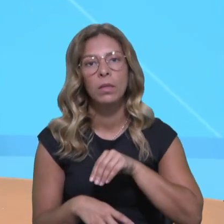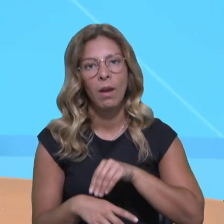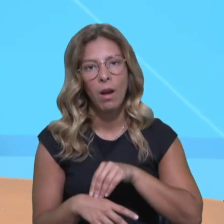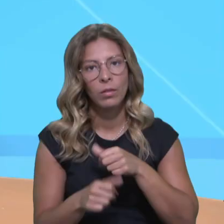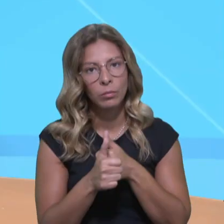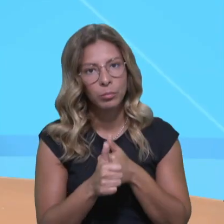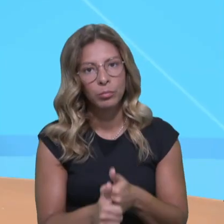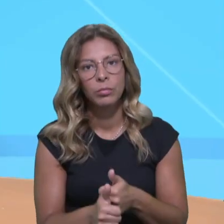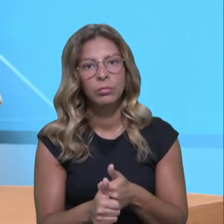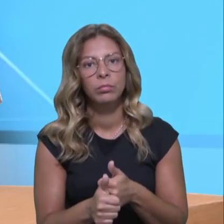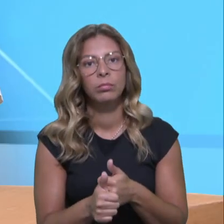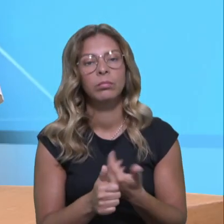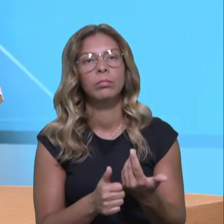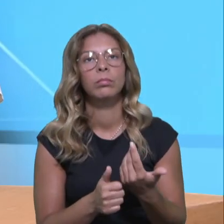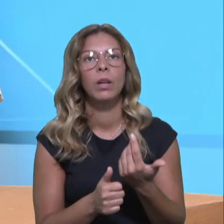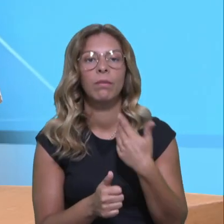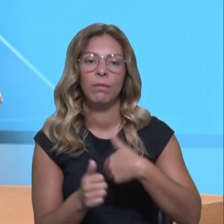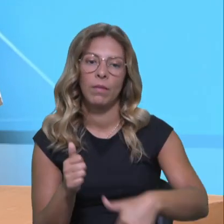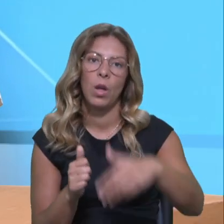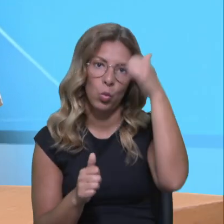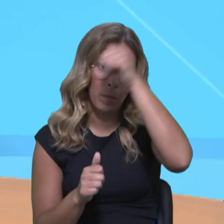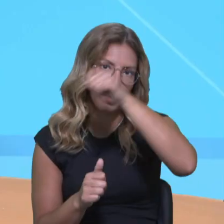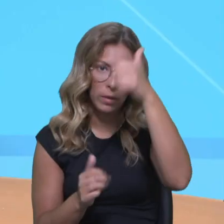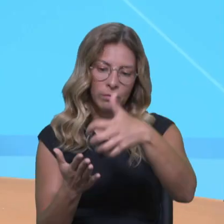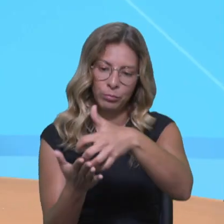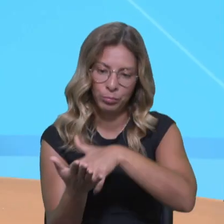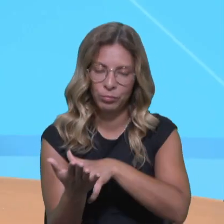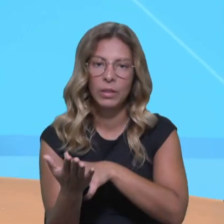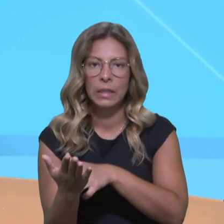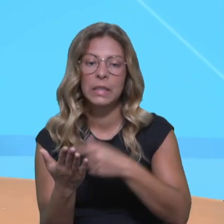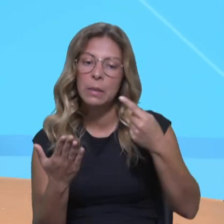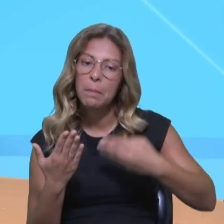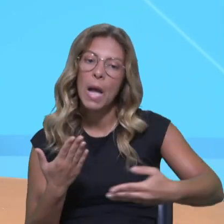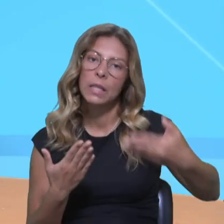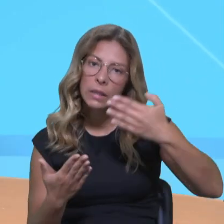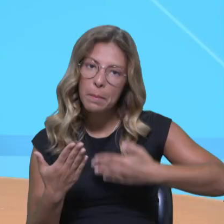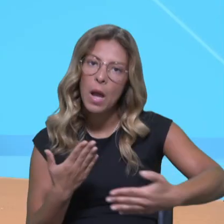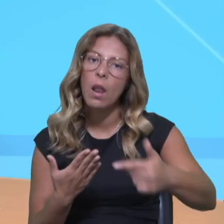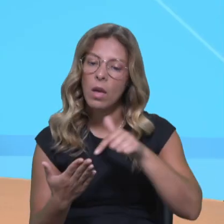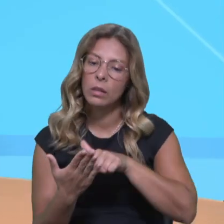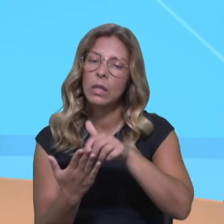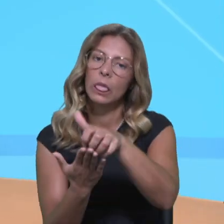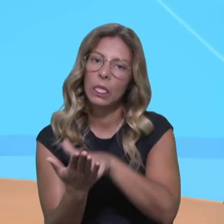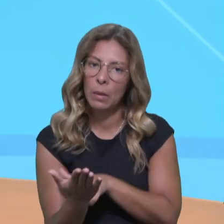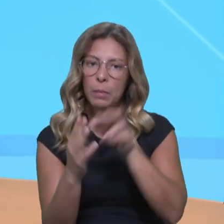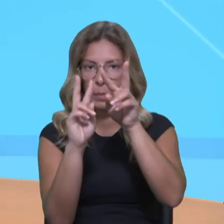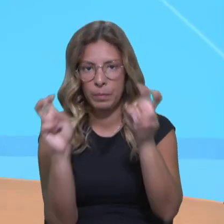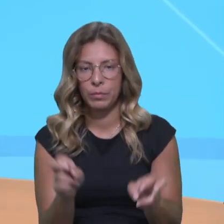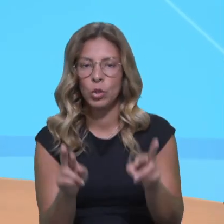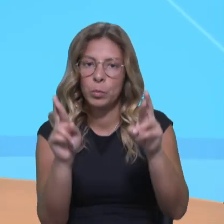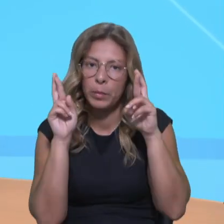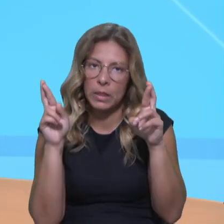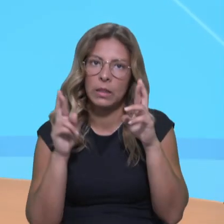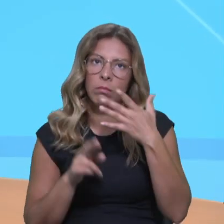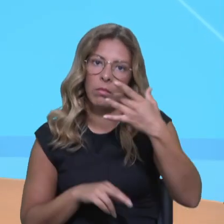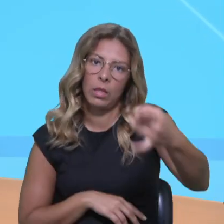que se escuta nas Eucaristias deste domingo. Aqui em cada semana trazemos a este programa o tema da esperança, o tema que nos é